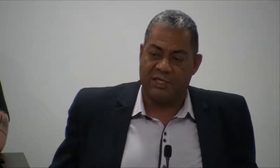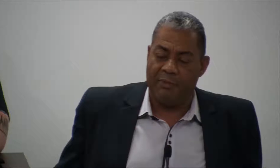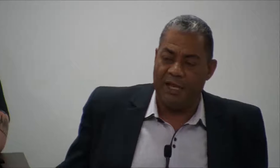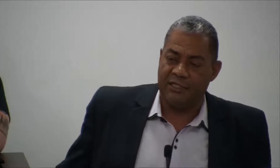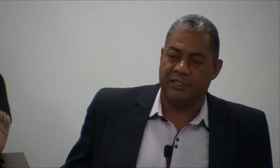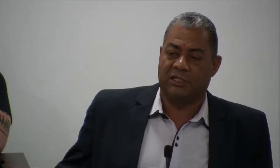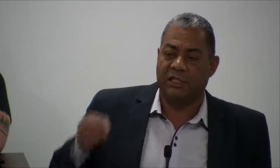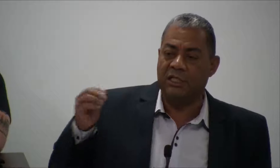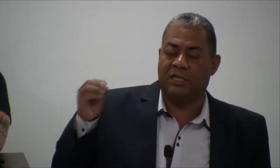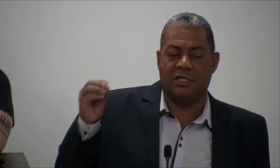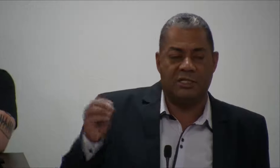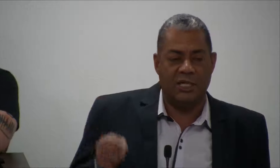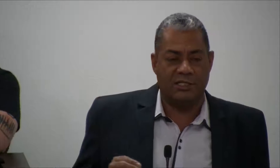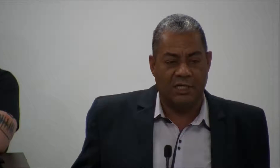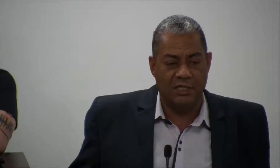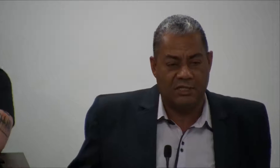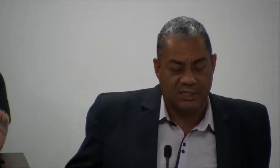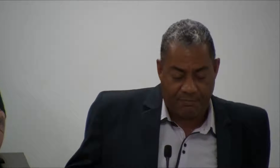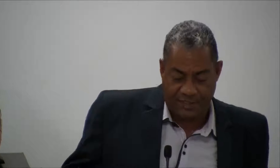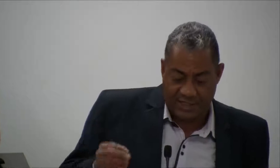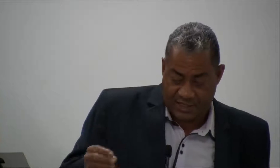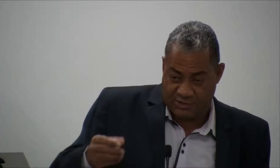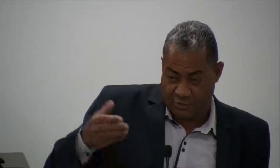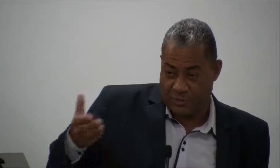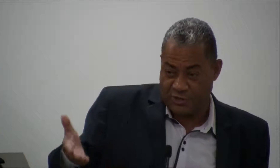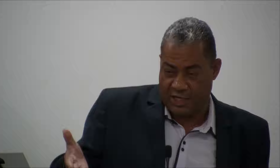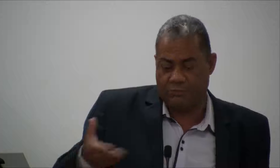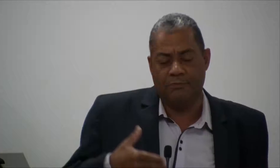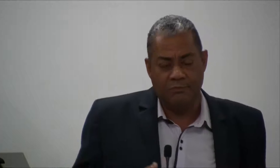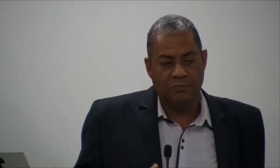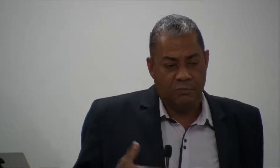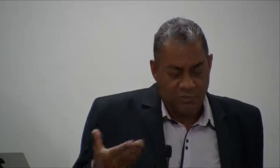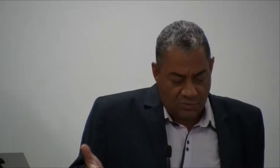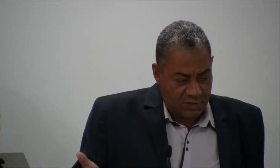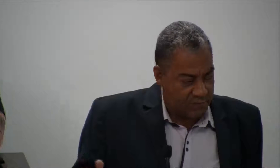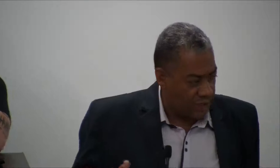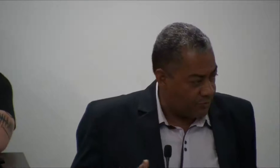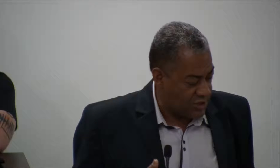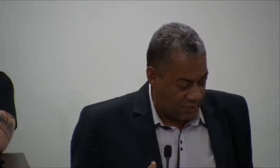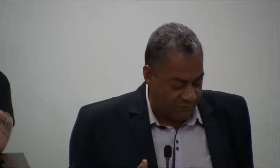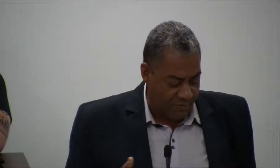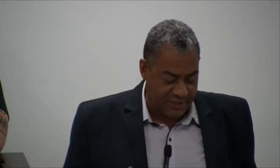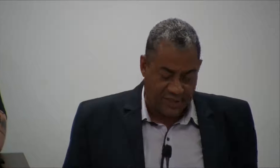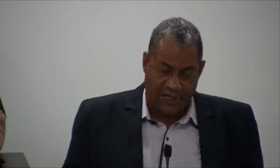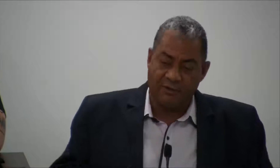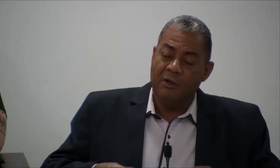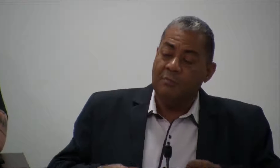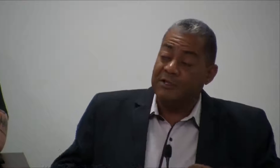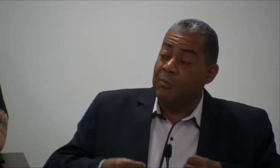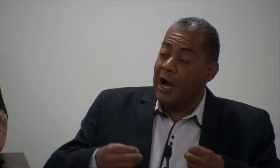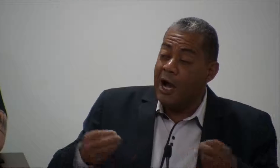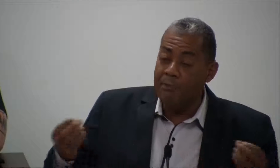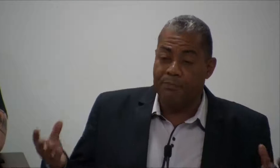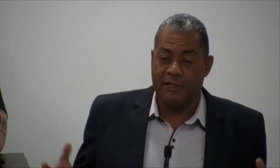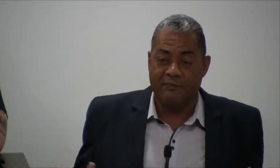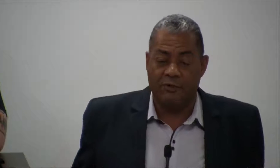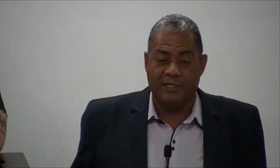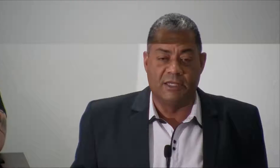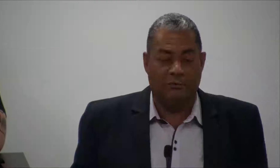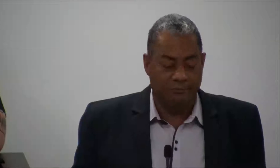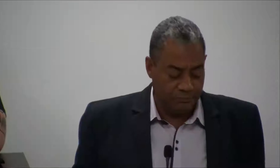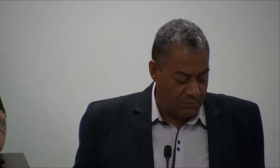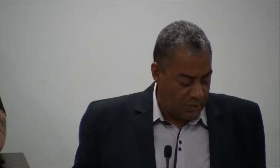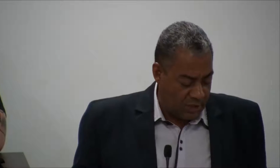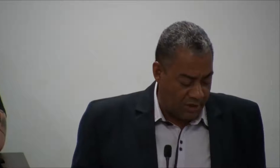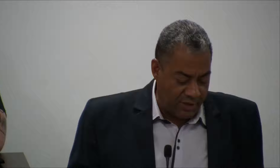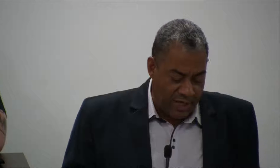2015, que estabelece 30 dias antes da apresentação do projeto, se bem que o projeto não foi apresentado, mas uma ampla